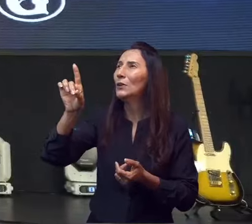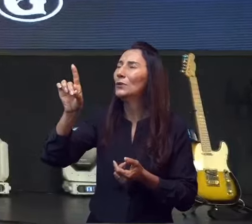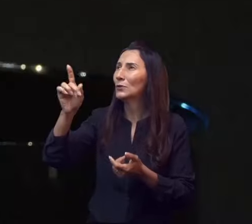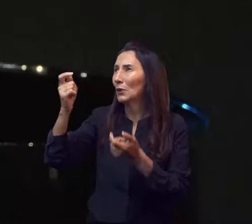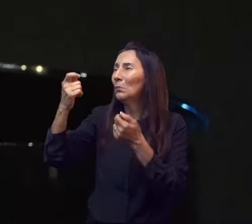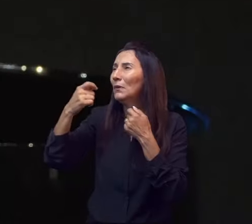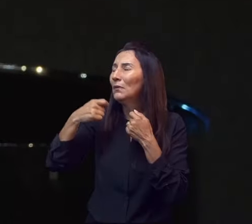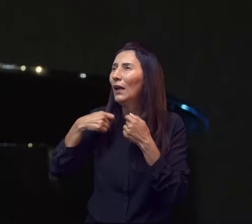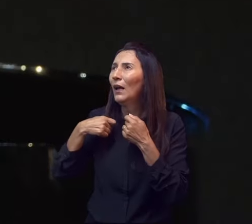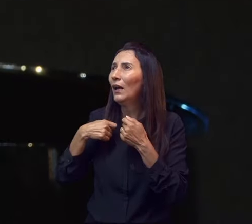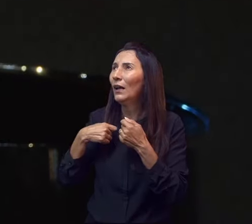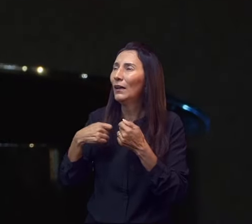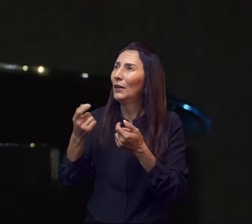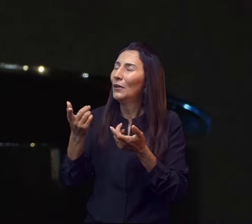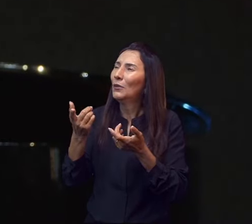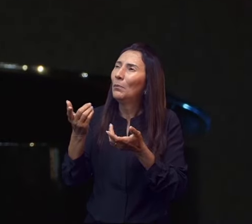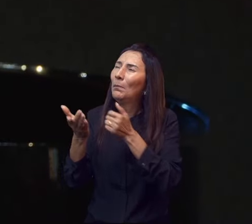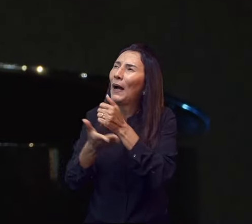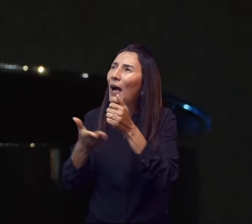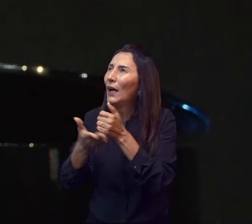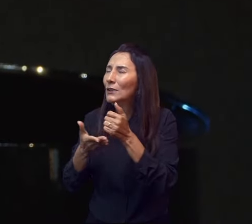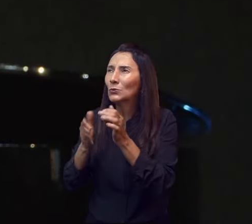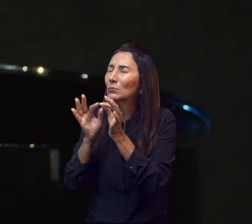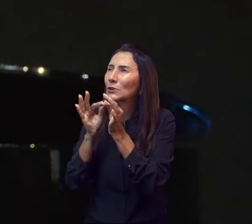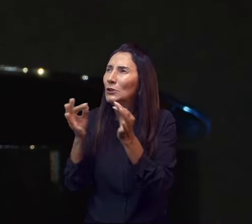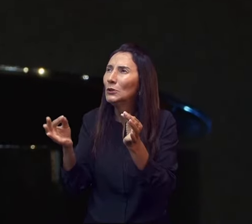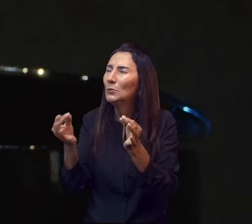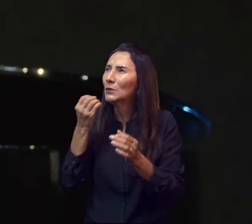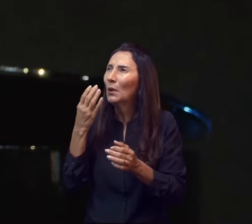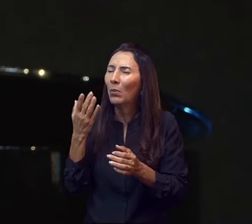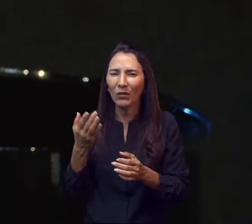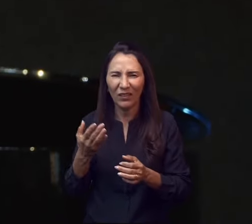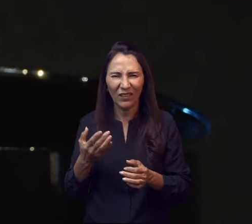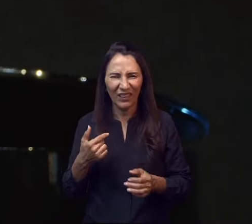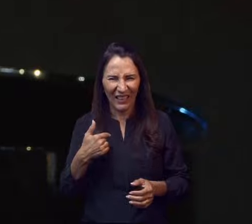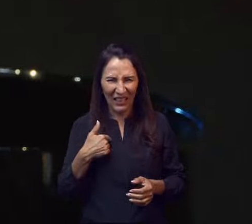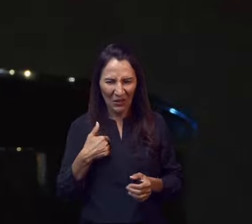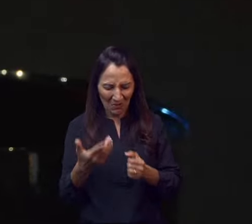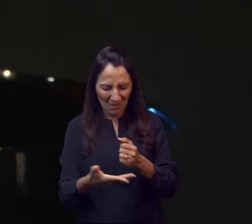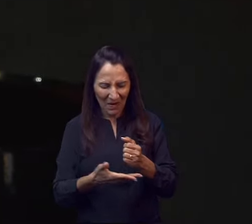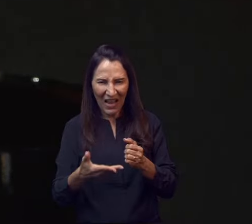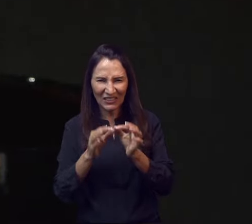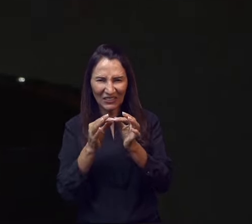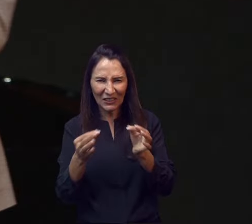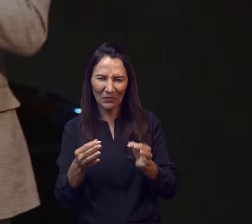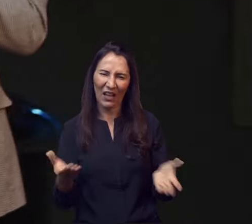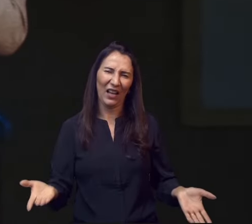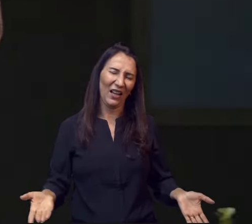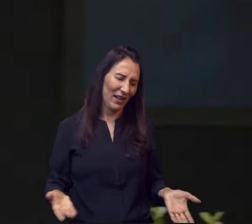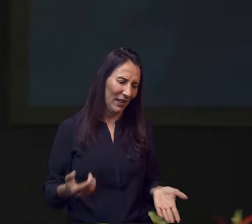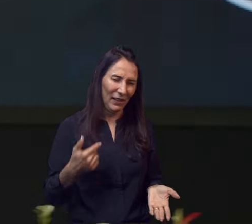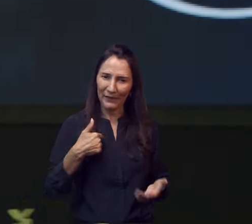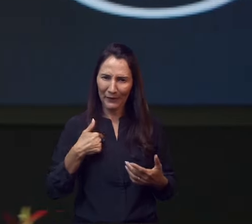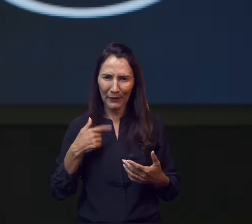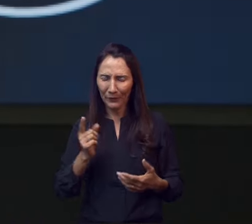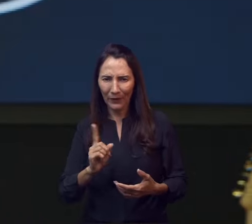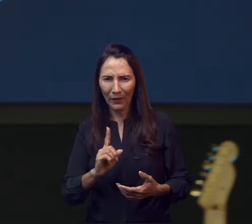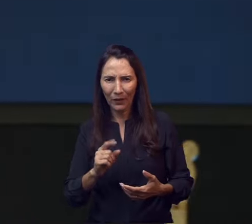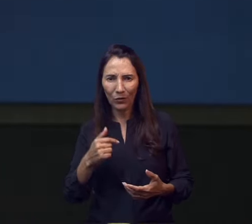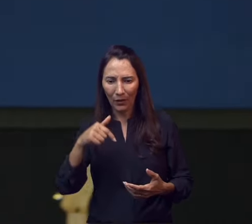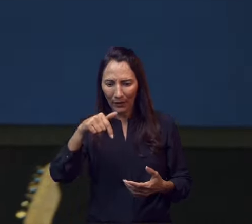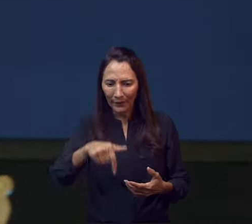acostumada que eu tô aqui atrás de porção acostumada Rapaz isso é problema do cara que disse isso aqui não é